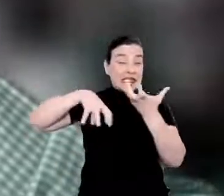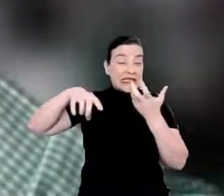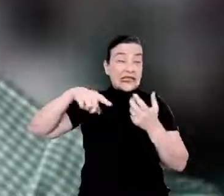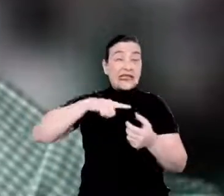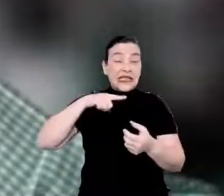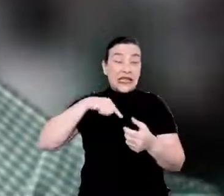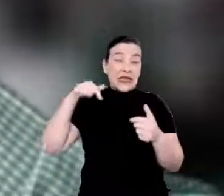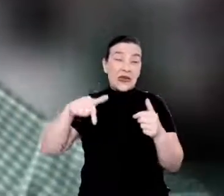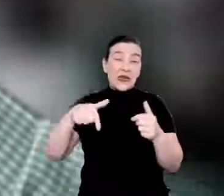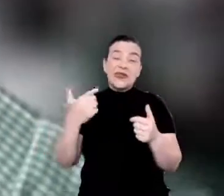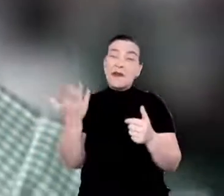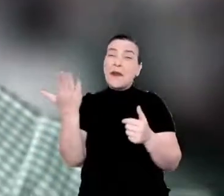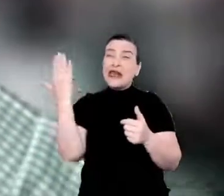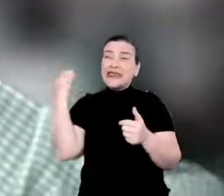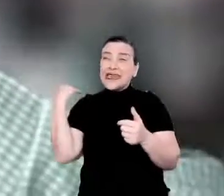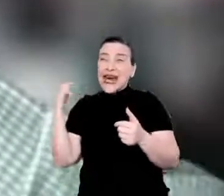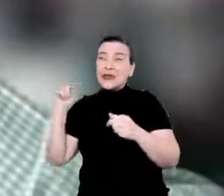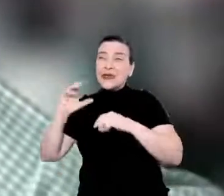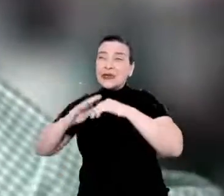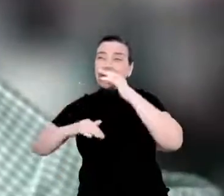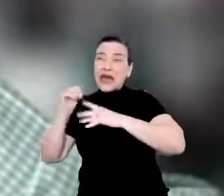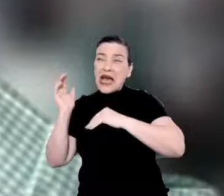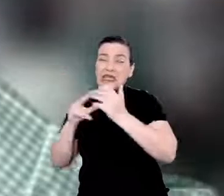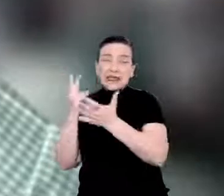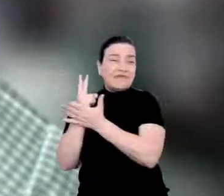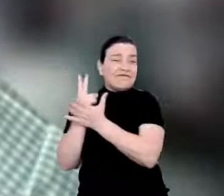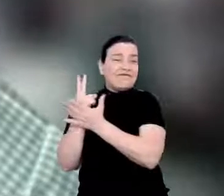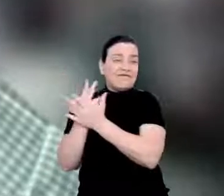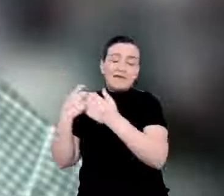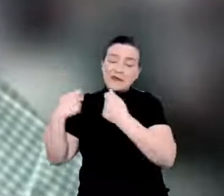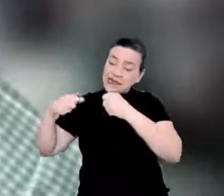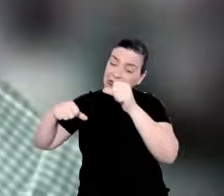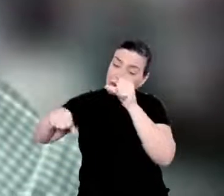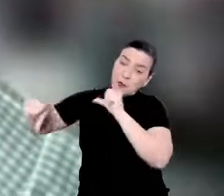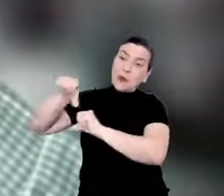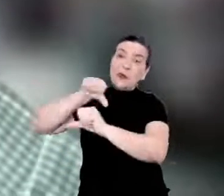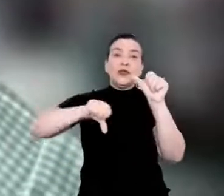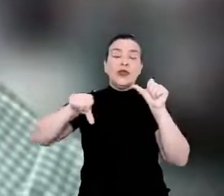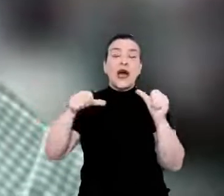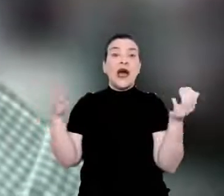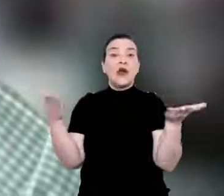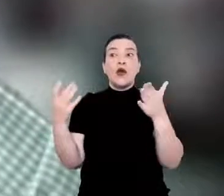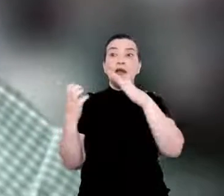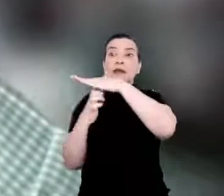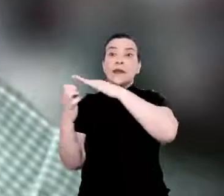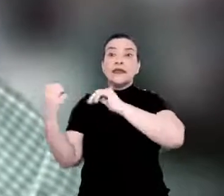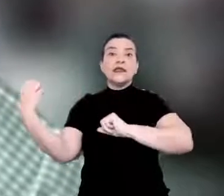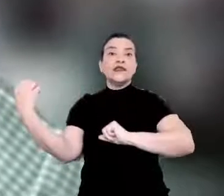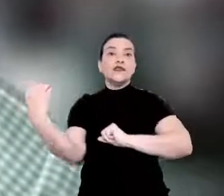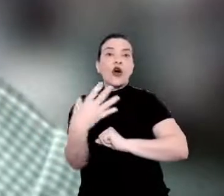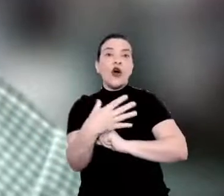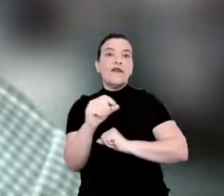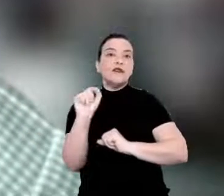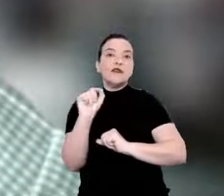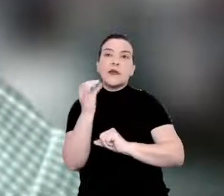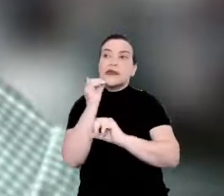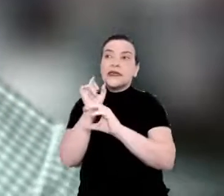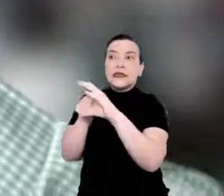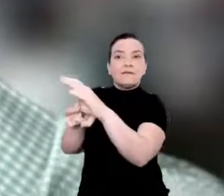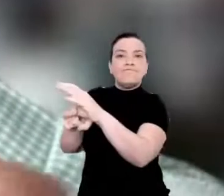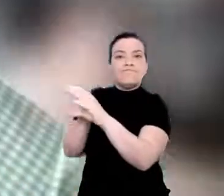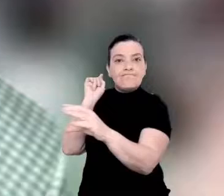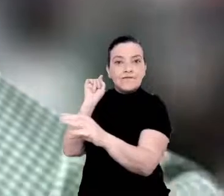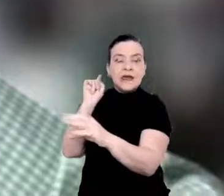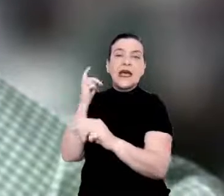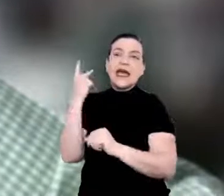funcionem mais. É possível que as mudanças cheguem através de empresas novatas, sem a chamada dependência do caminho, que é a